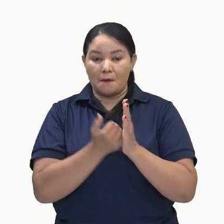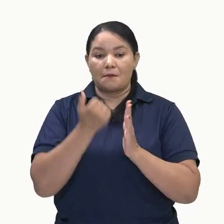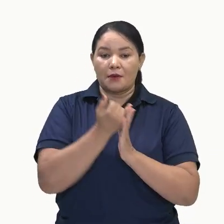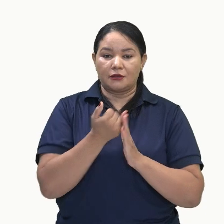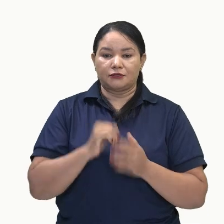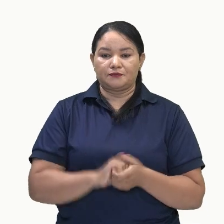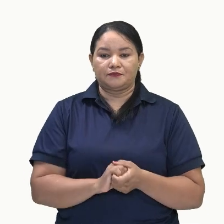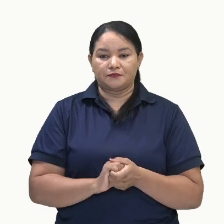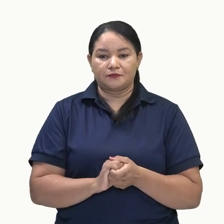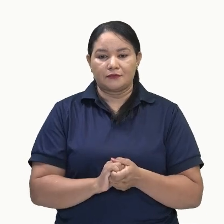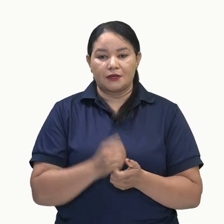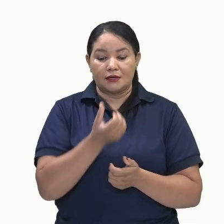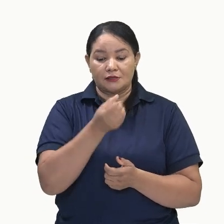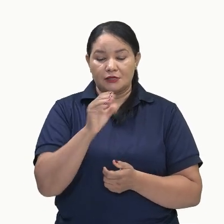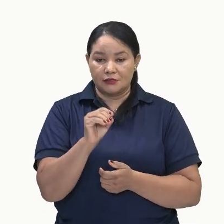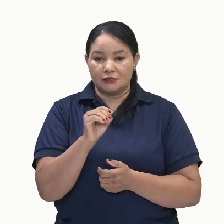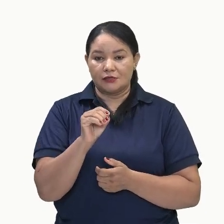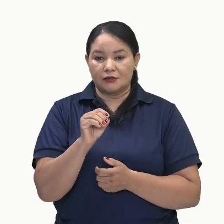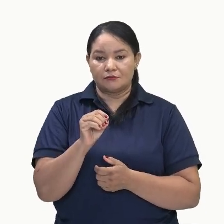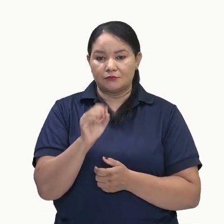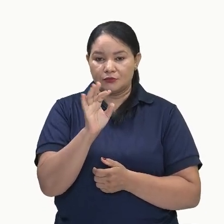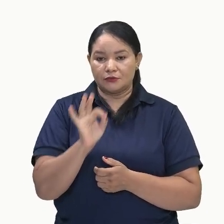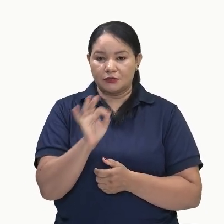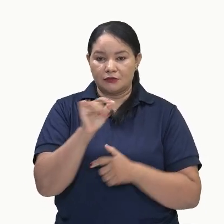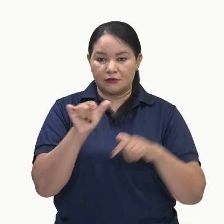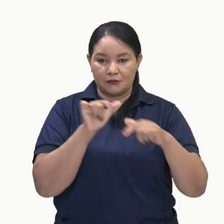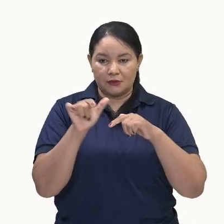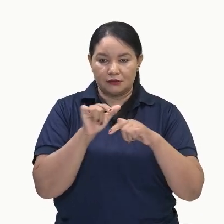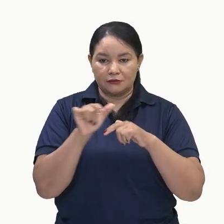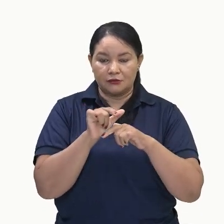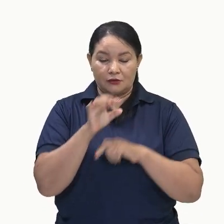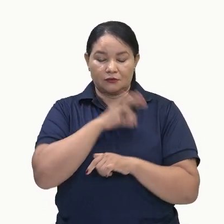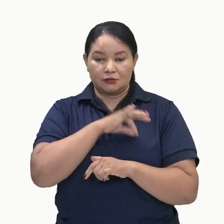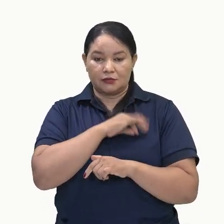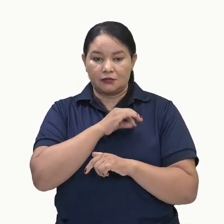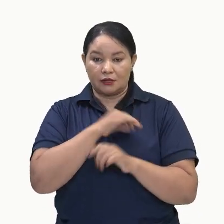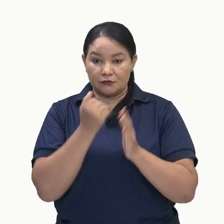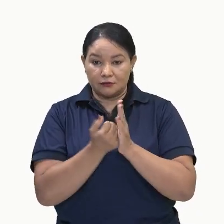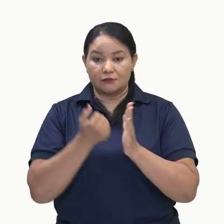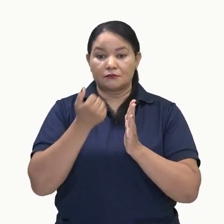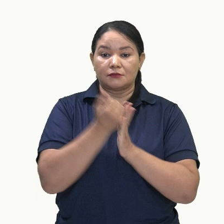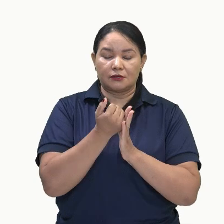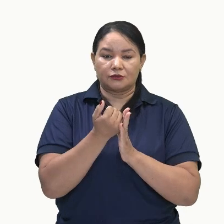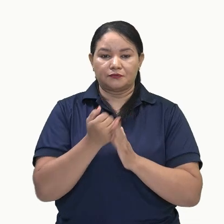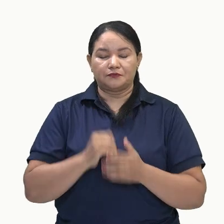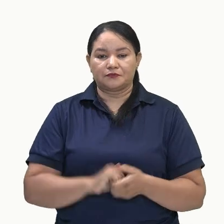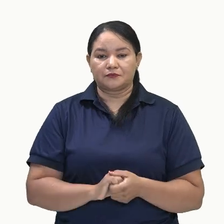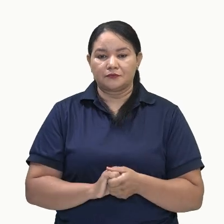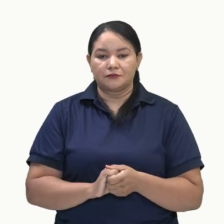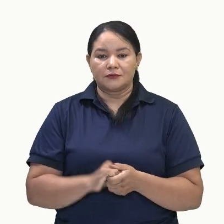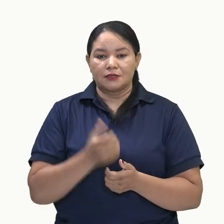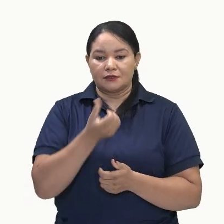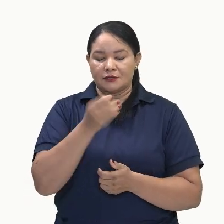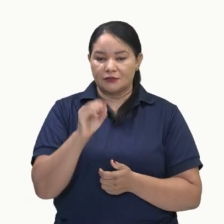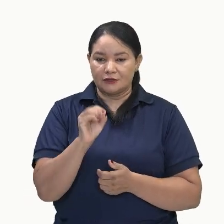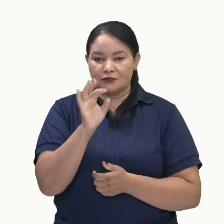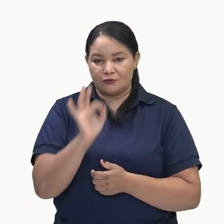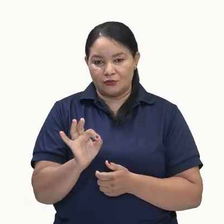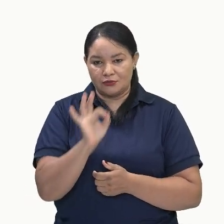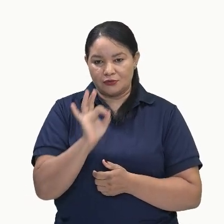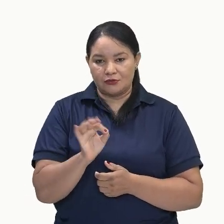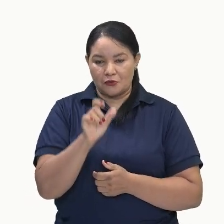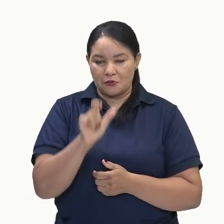60% dos trabalhadores ganham mais do que um salário mínimo. É o que diz a notícia. 60% dos